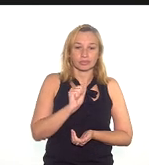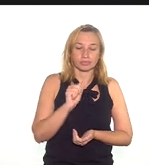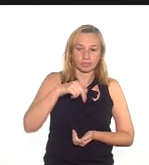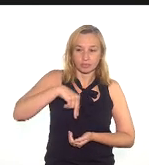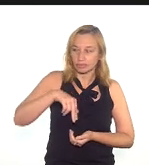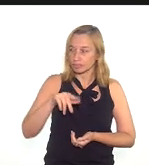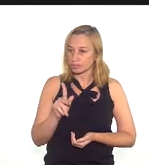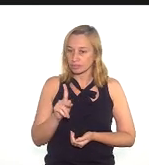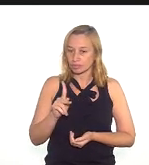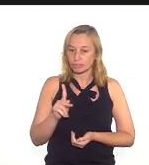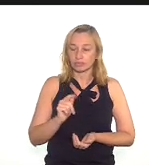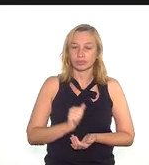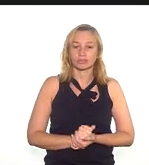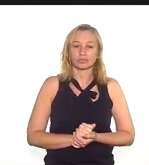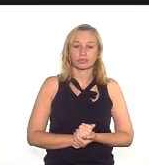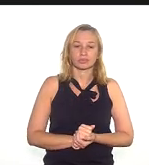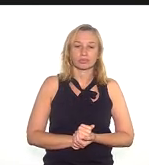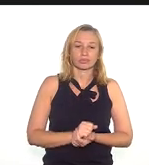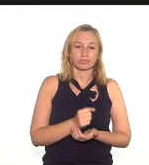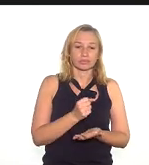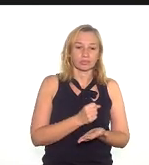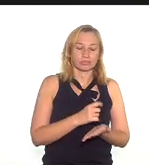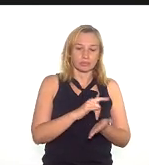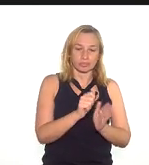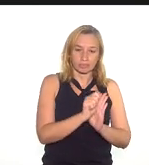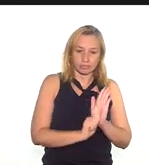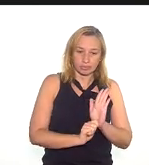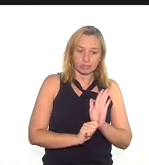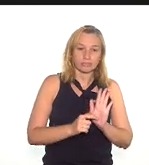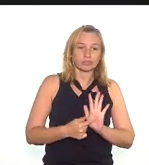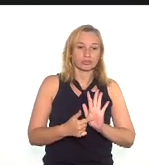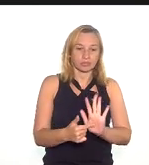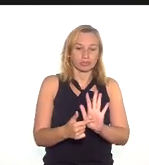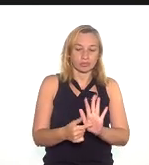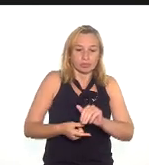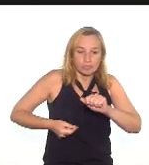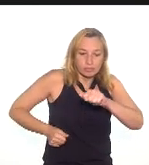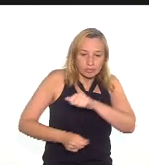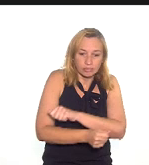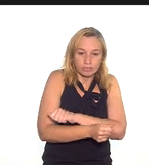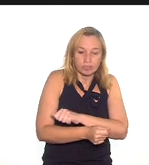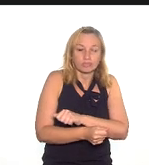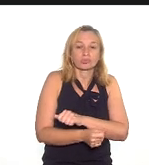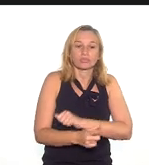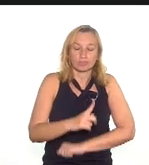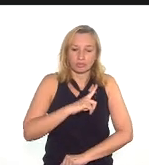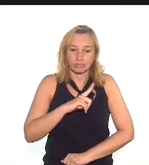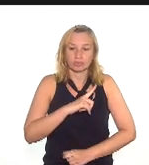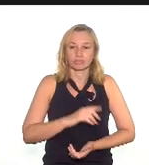de um relatório consolidado demonstrando os investimentos que elas realizaram